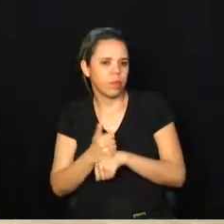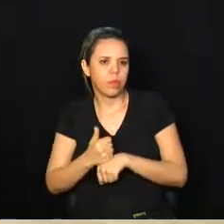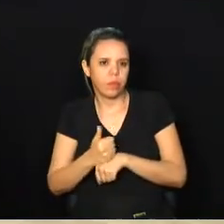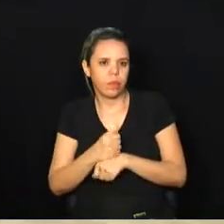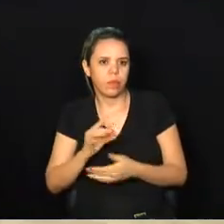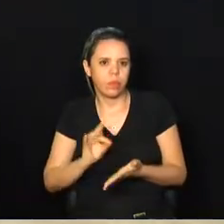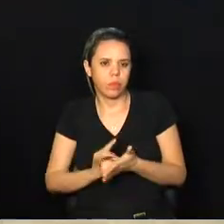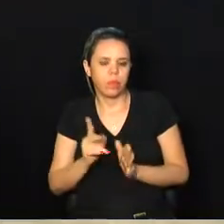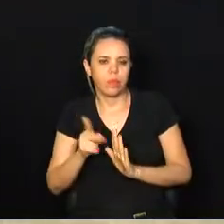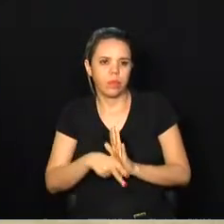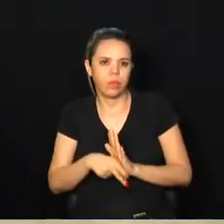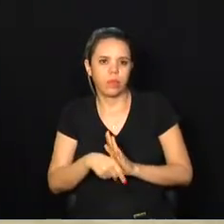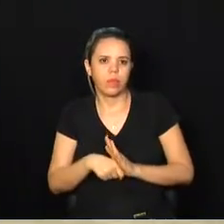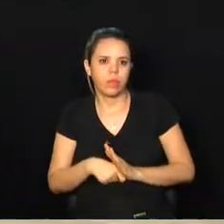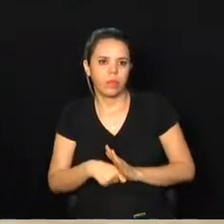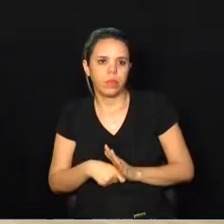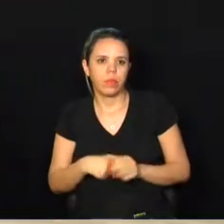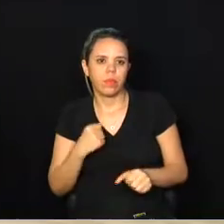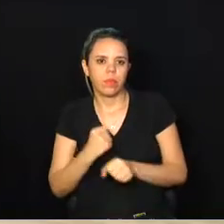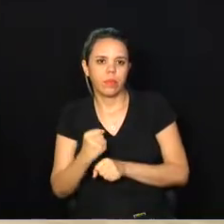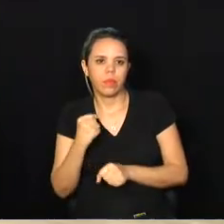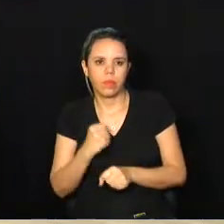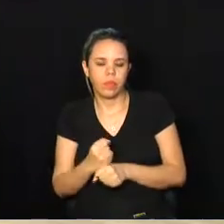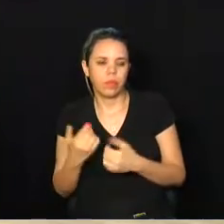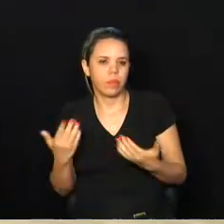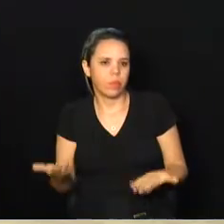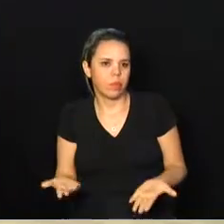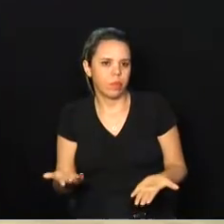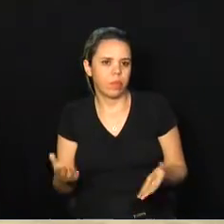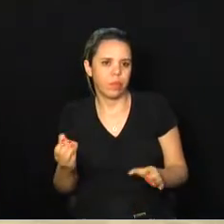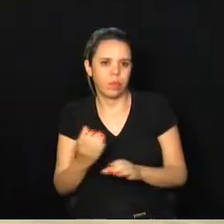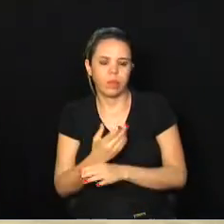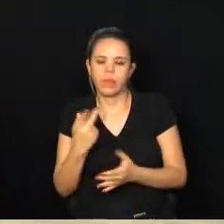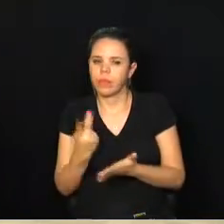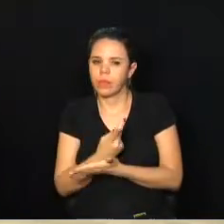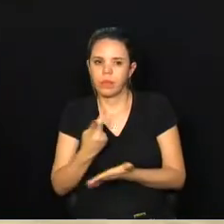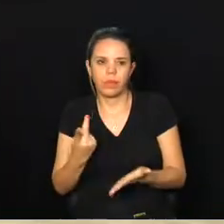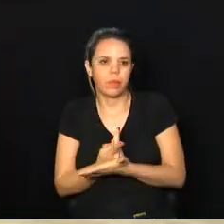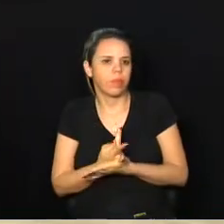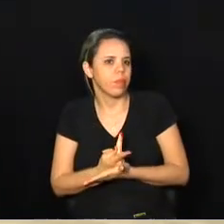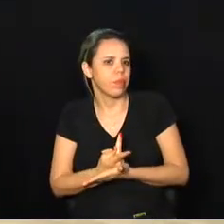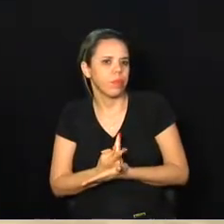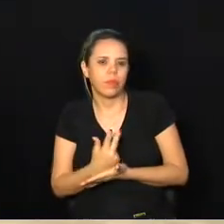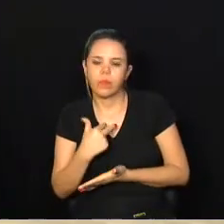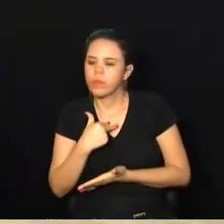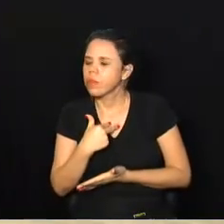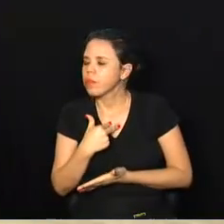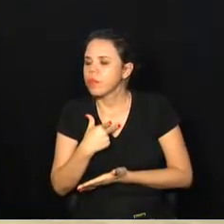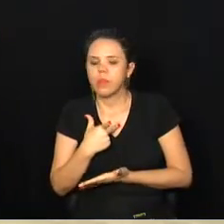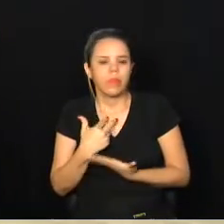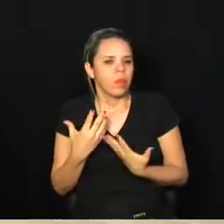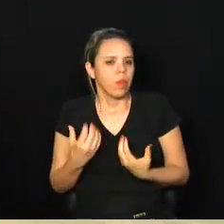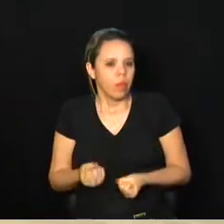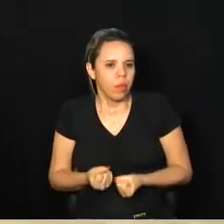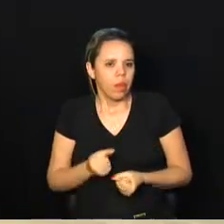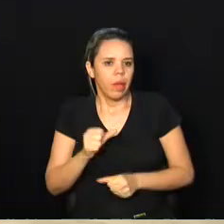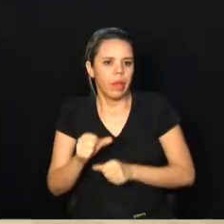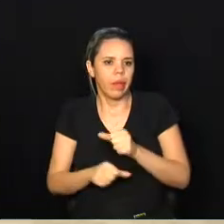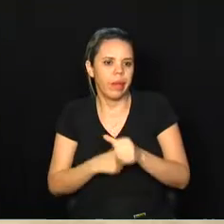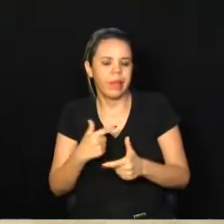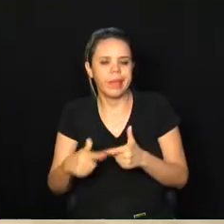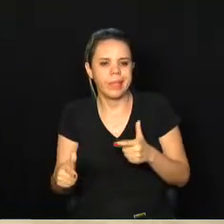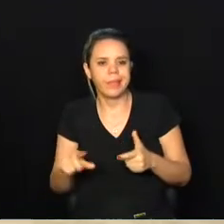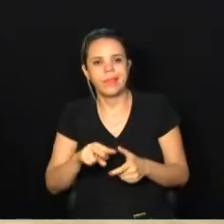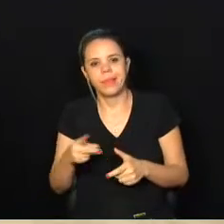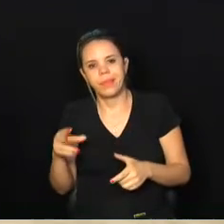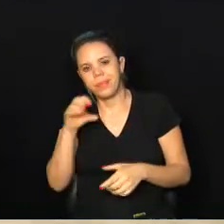em fazer projeto e com obras, né? Então isso está totalmente errado, né? Isso não pode ser desse jeito. A gente quer inverter esse processo